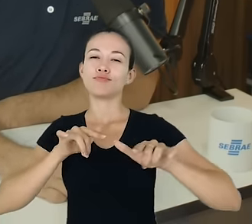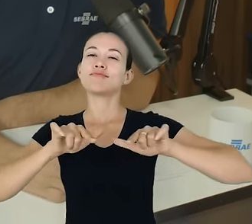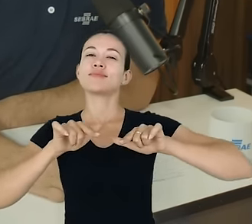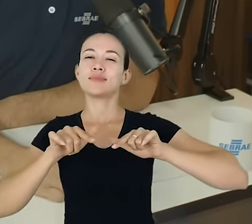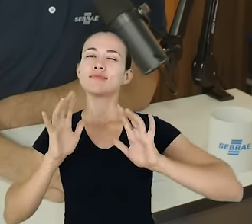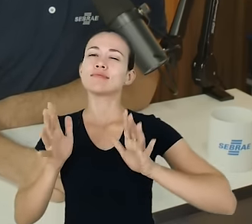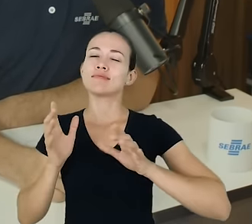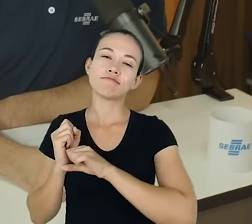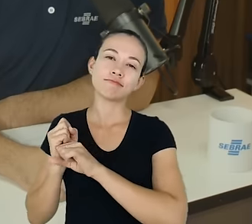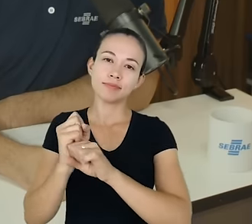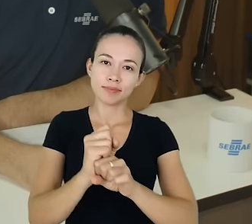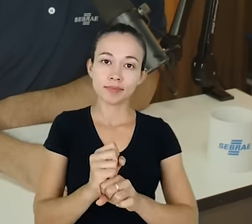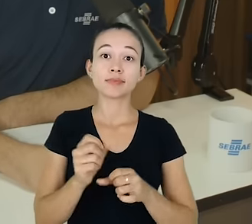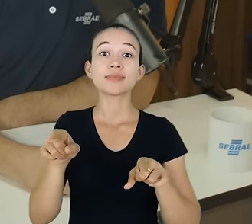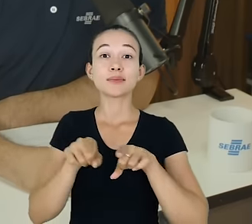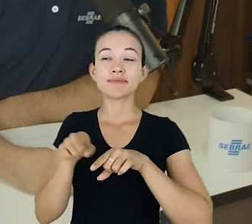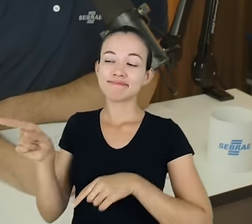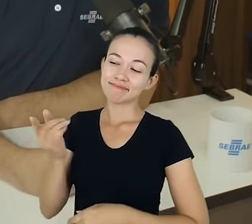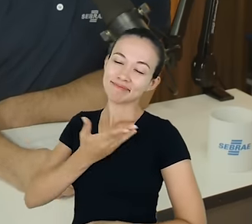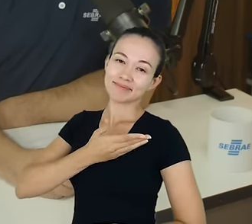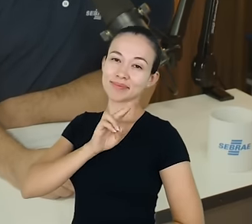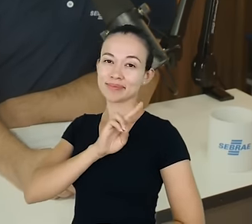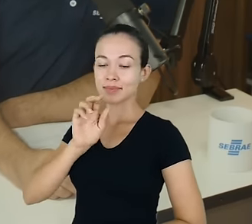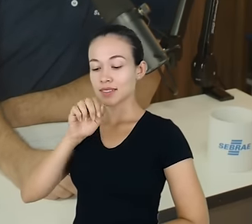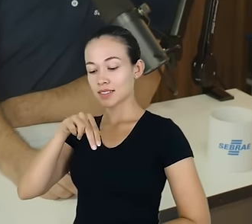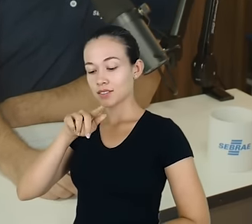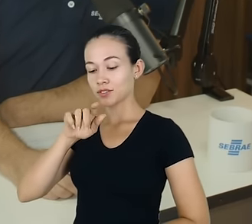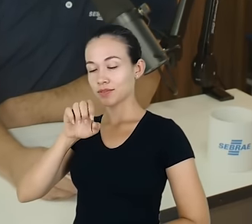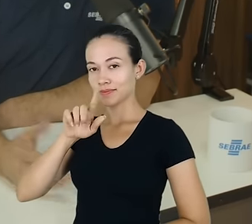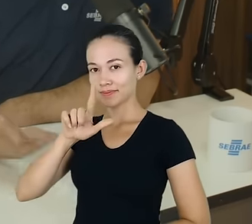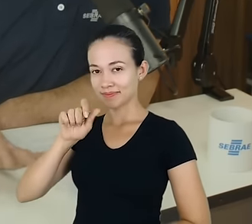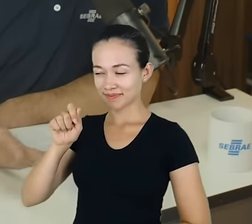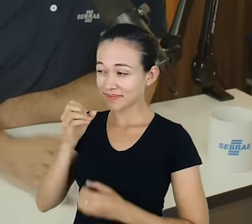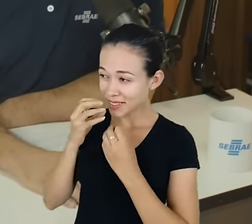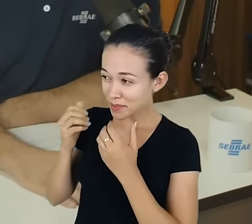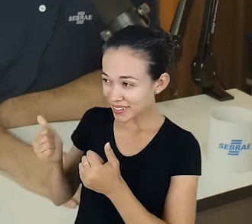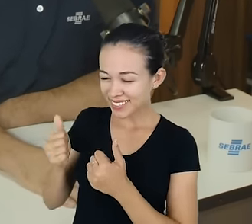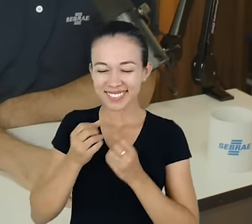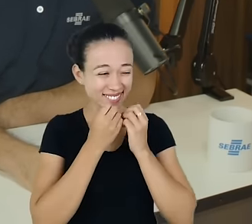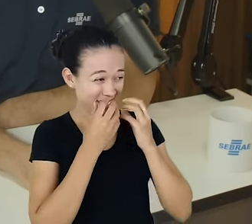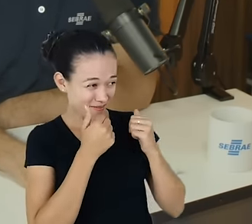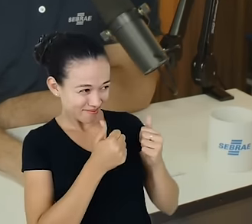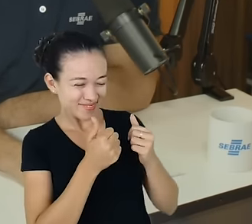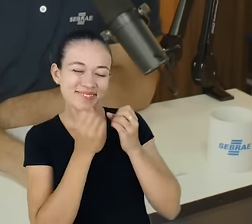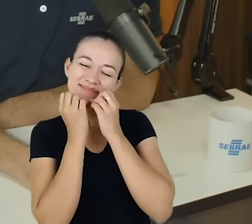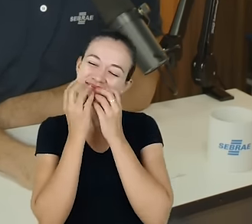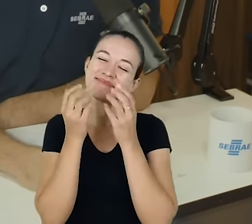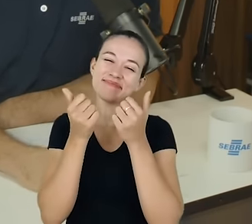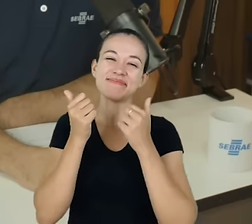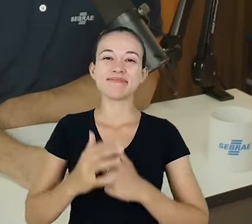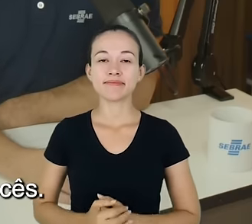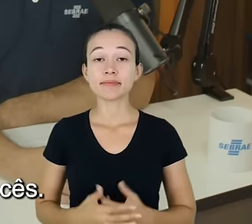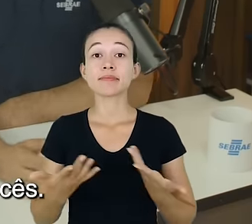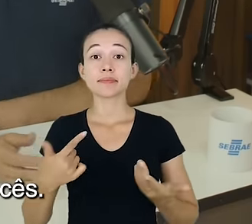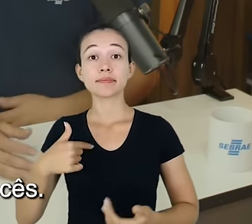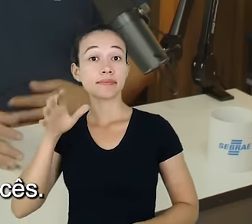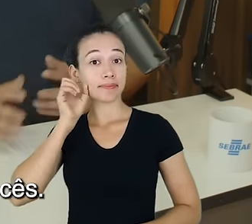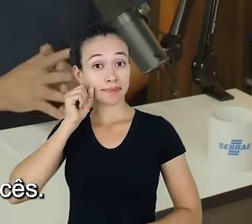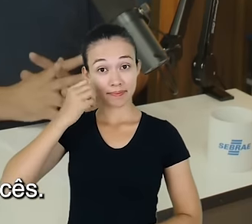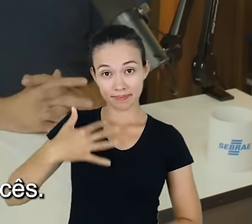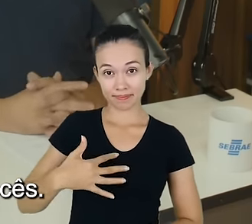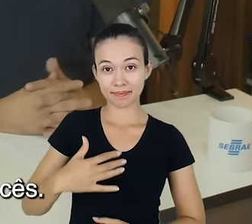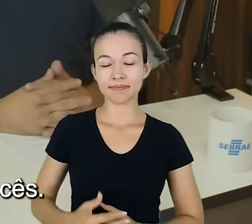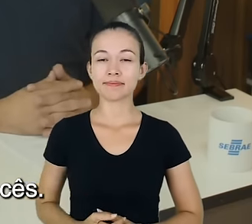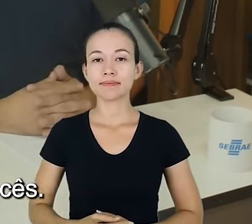nossa colega aqui Ângela hoje conosco Angela tudo bom tudo bem Marco bem Então tá bom vou fazer minha